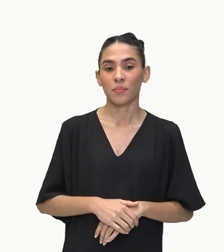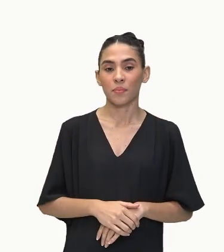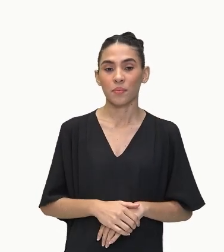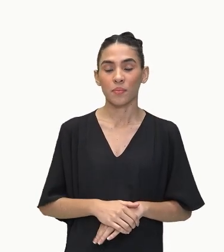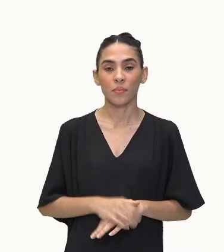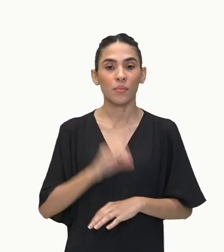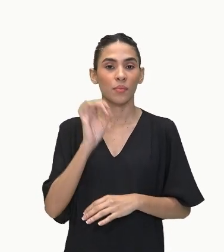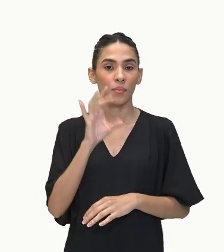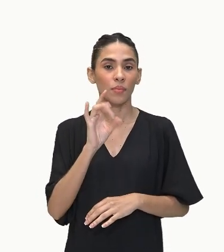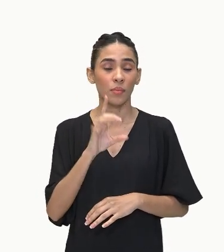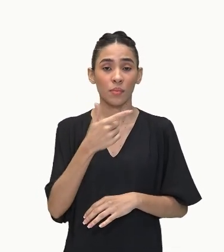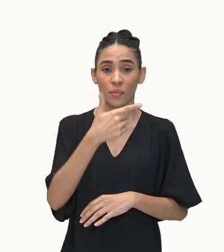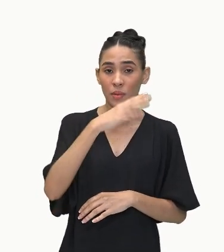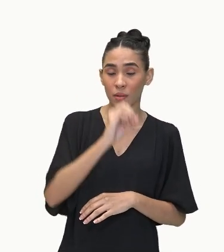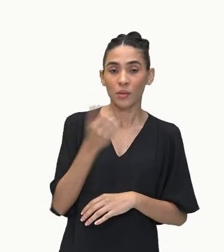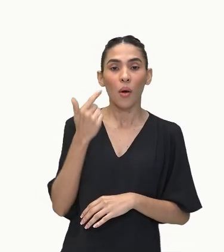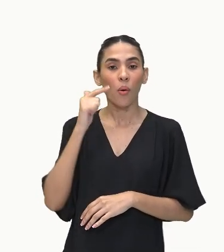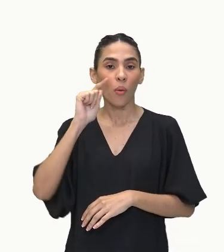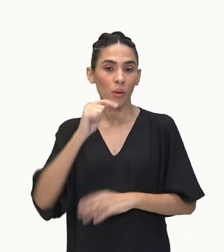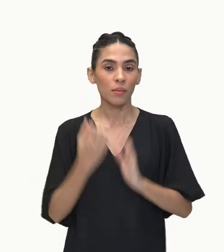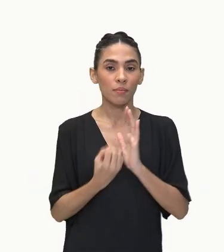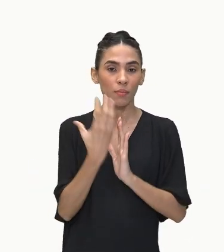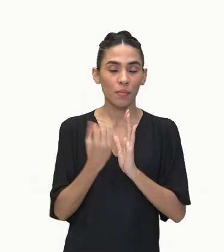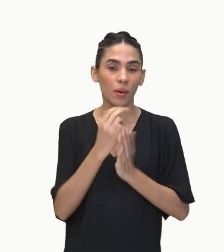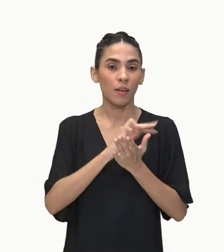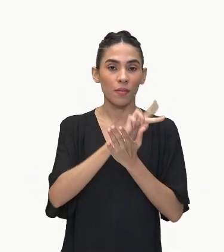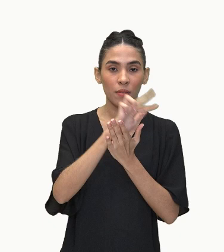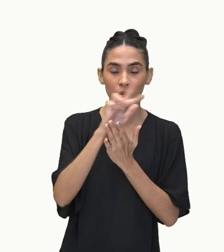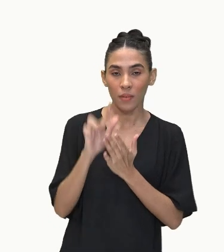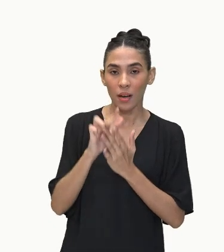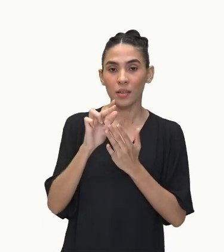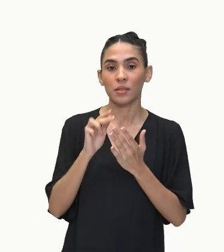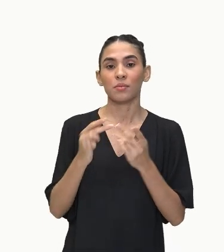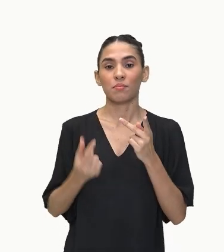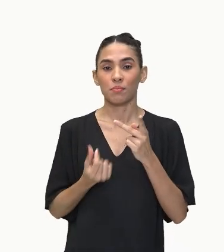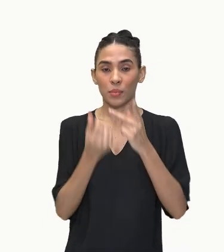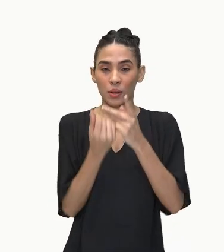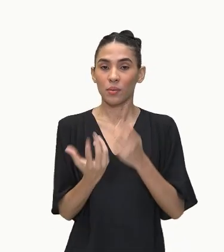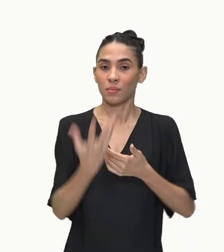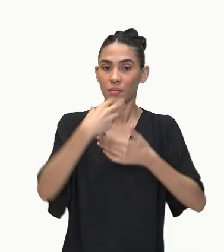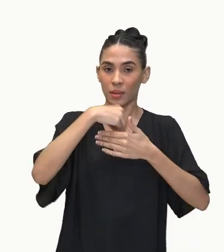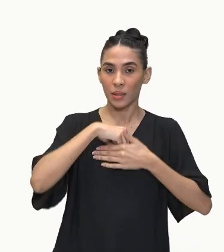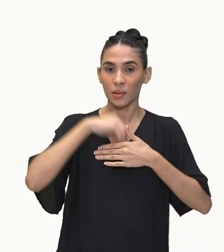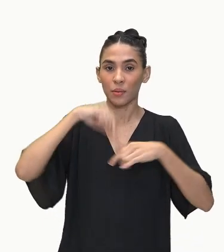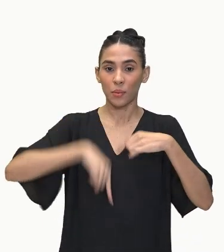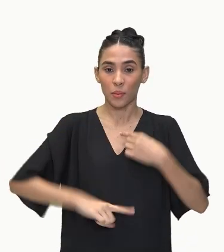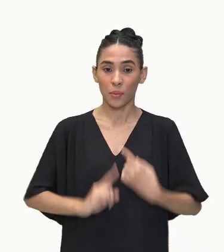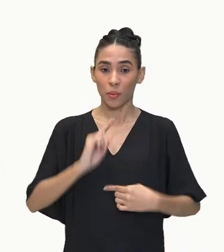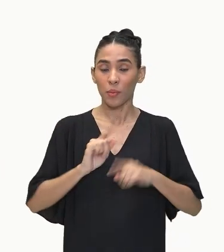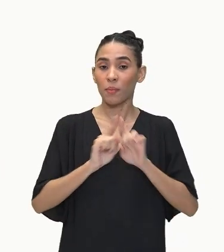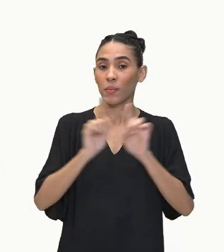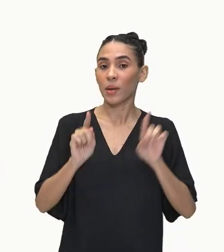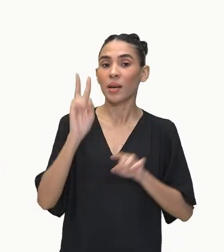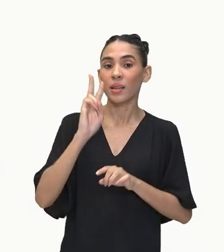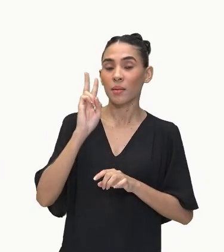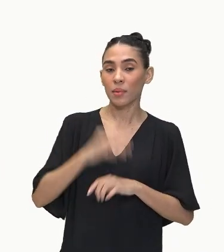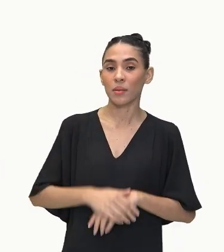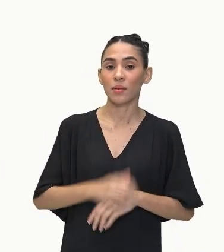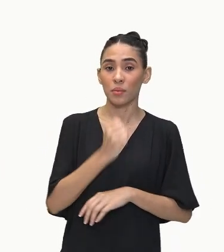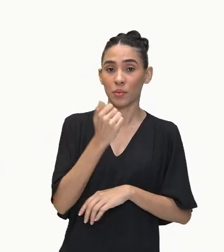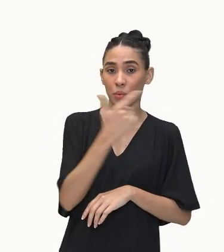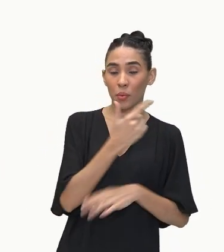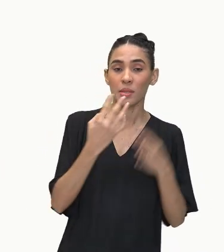Somente esses 20 conseguem produzir milhares de proteínas que nós temos no nosso organismo. Relembrando, 12 são